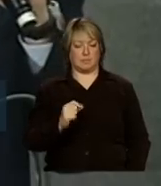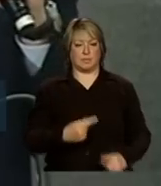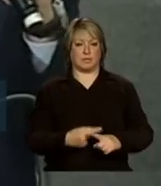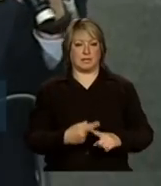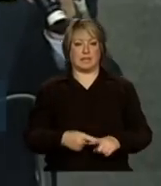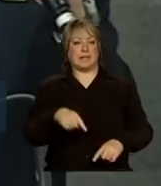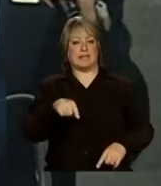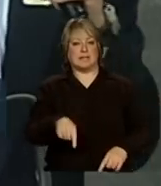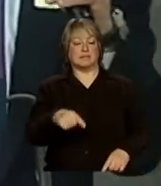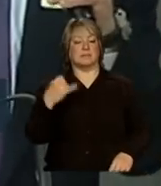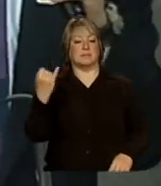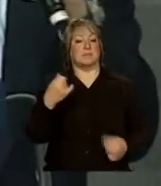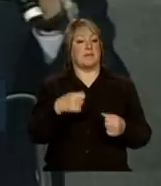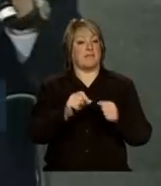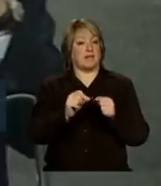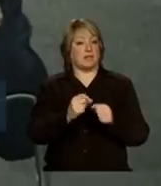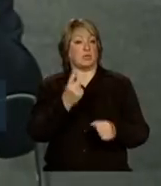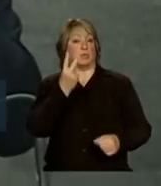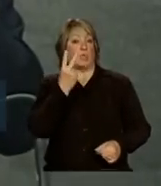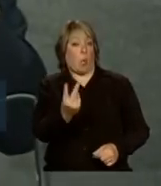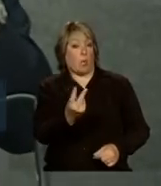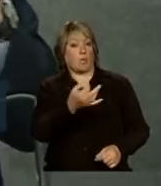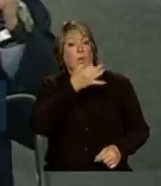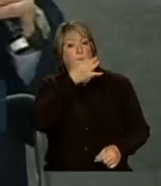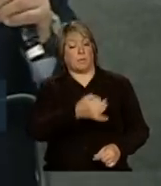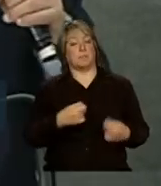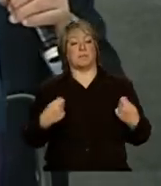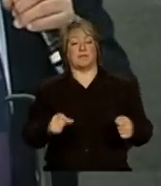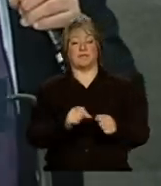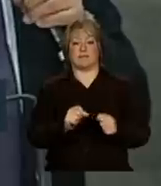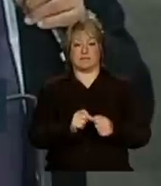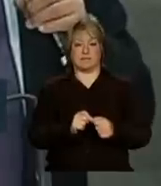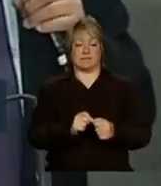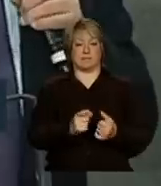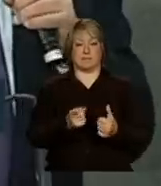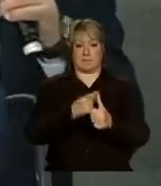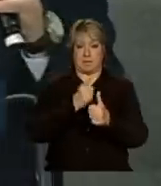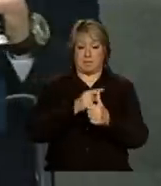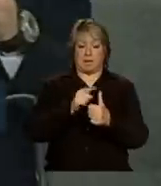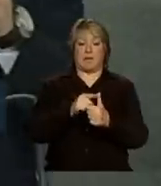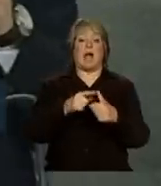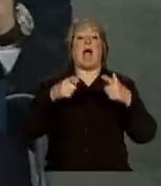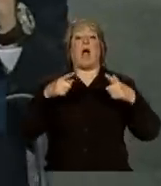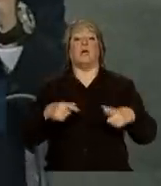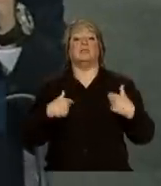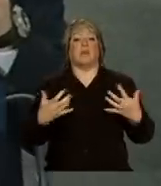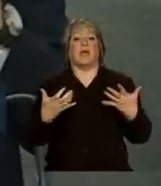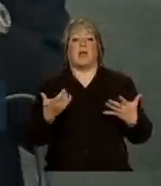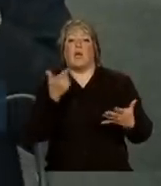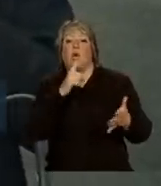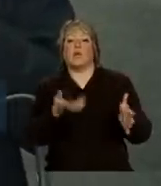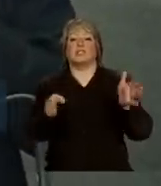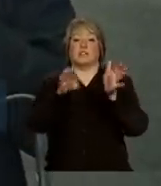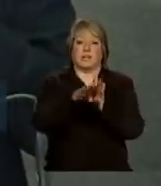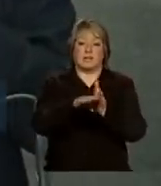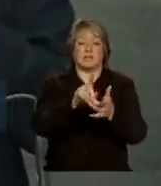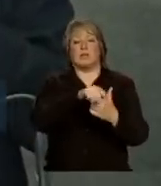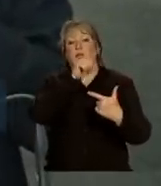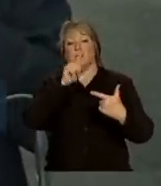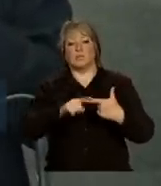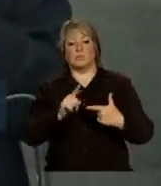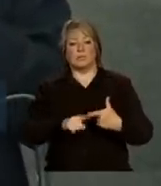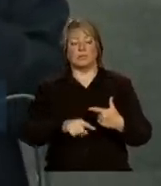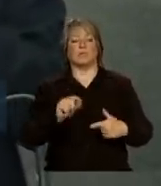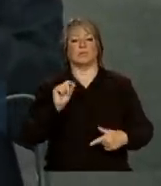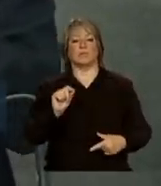na governança tem que estabelecer dois conceitos primeiro aonde eu quero chegar e o segundo é o